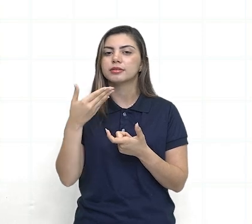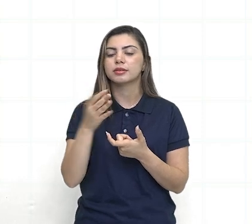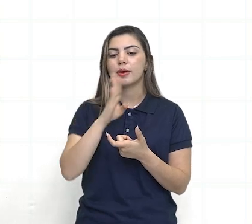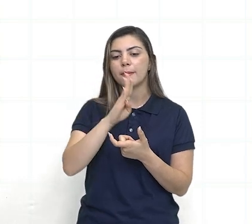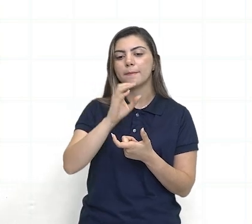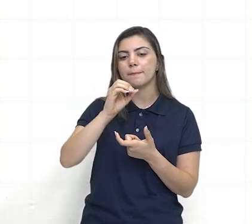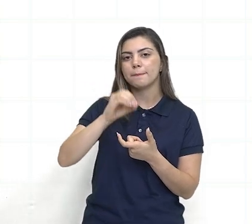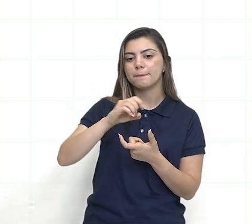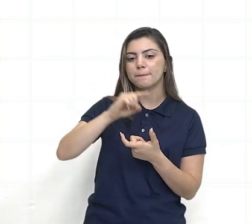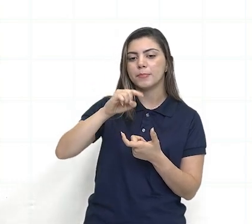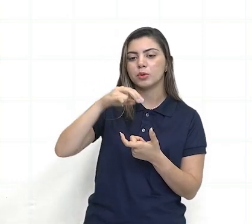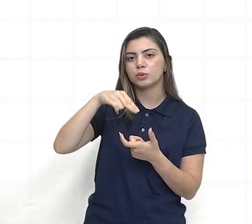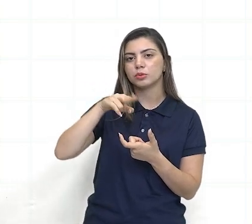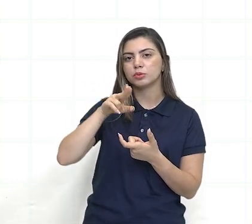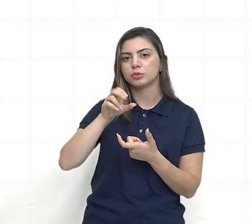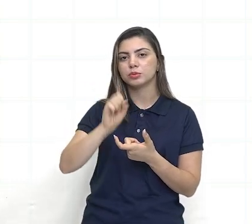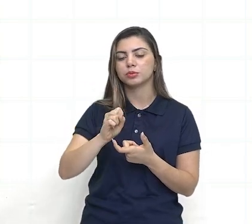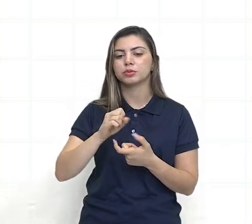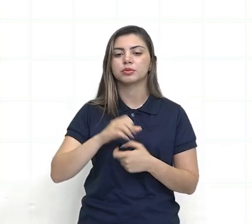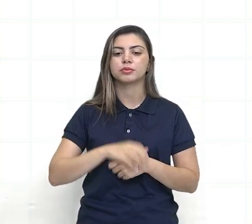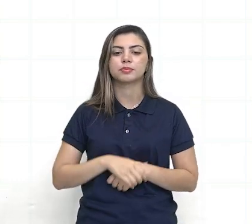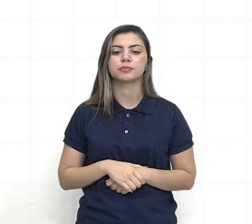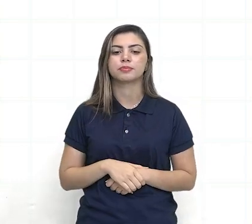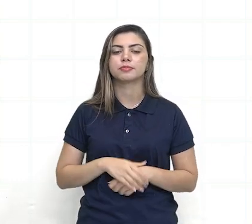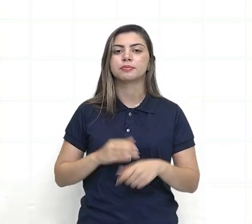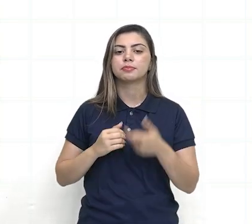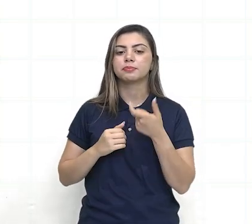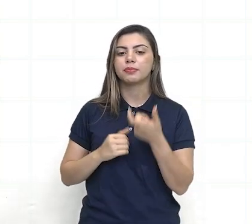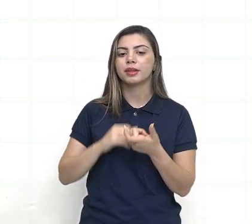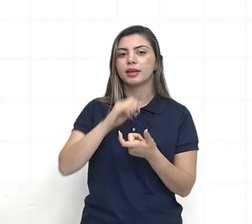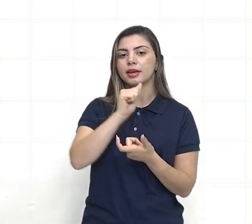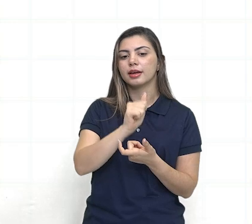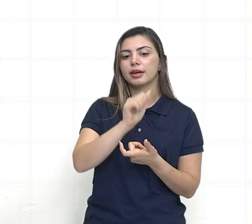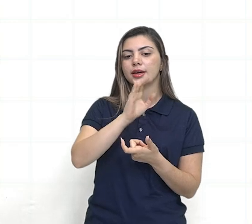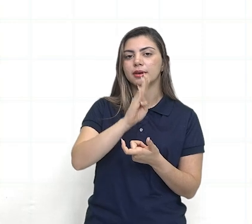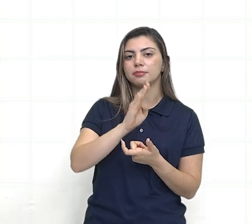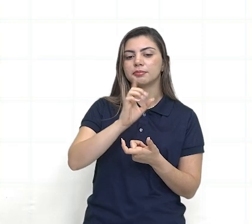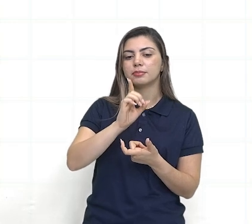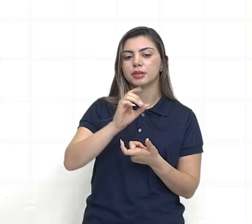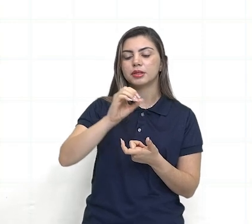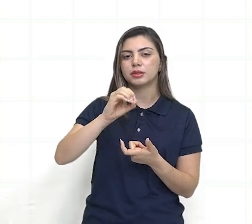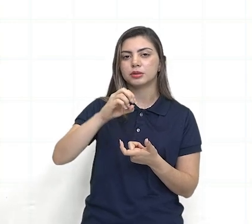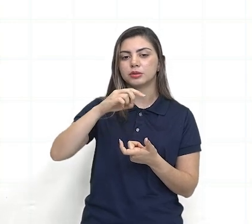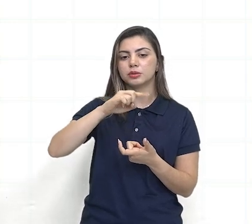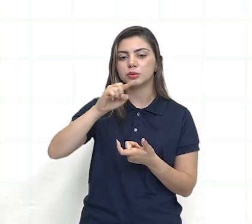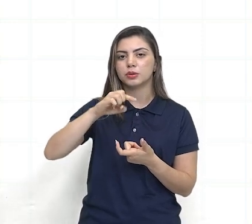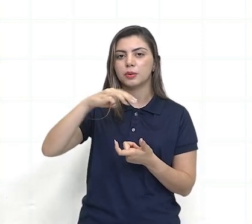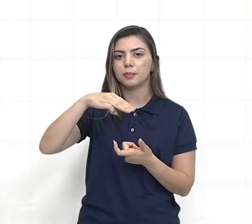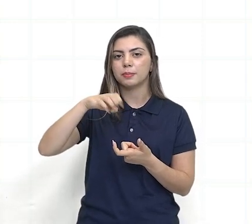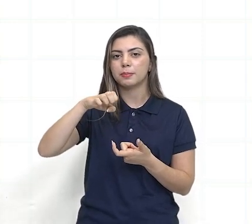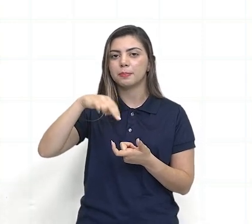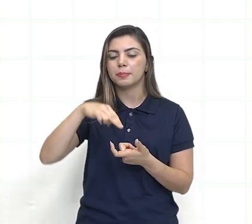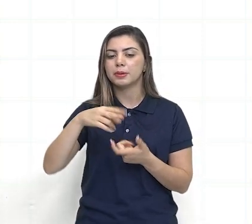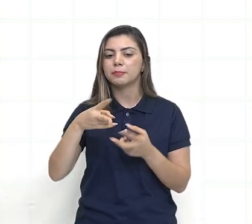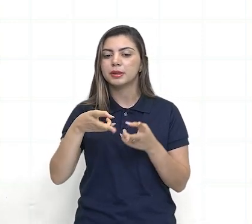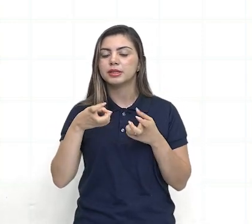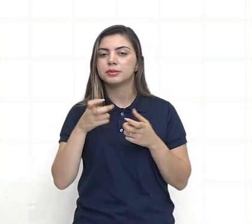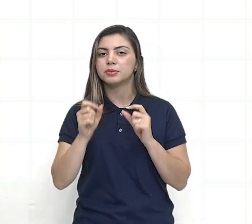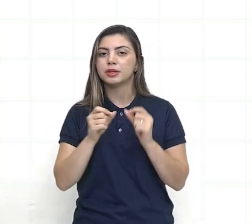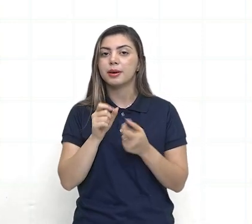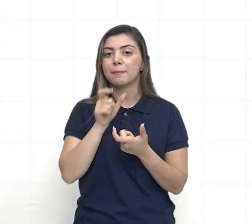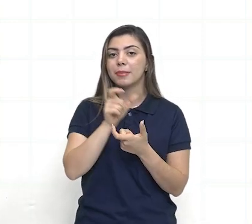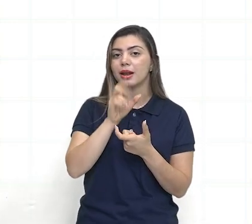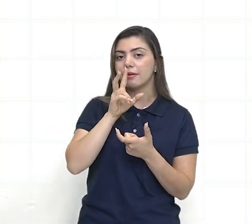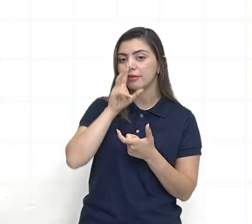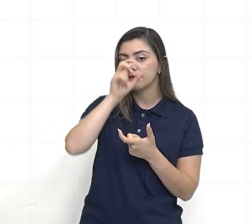bônus, então sílaba tônica é a penúltima. Abdômen. Note aqui que a palavra abdômen tem a sílaba tônica aqui, é